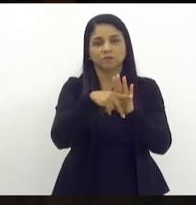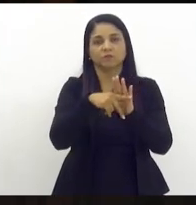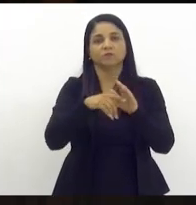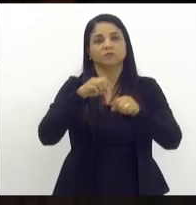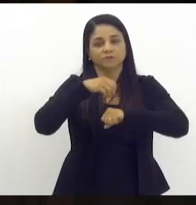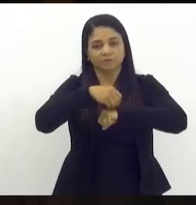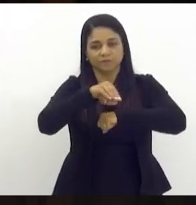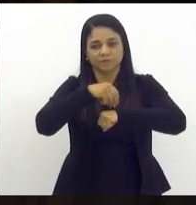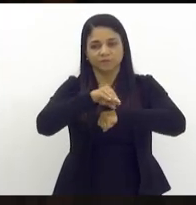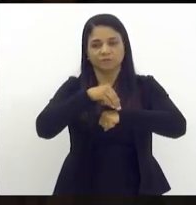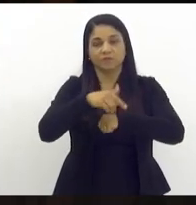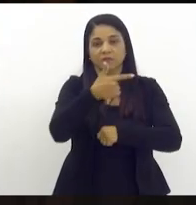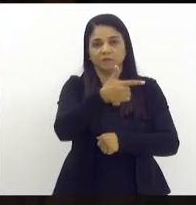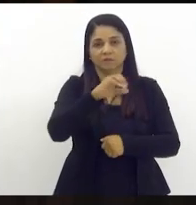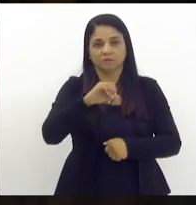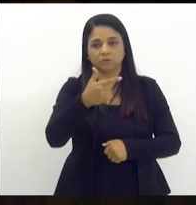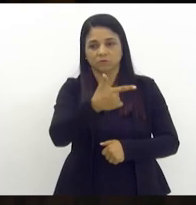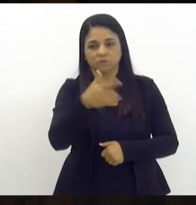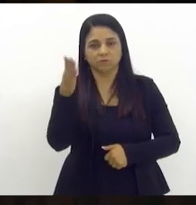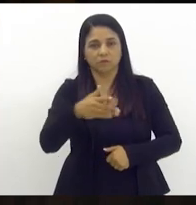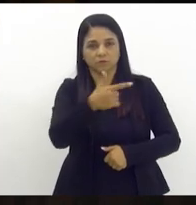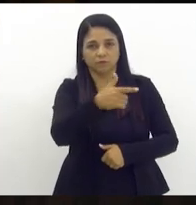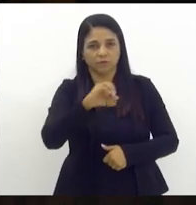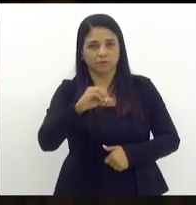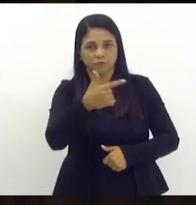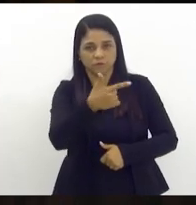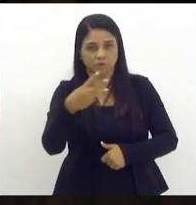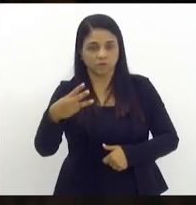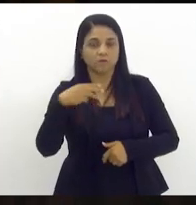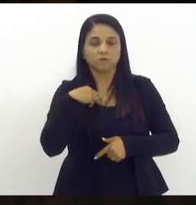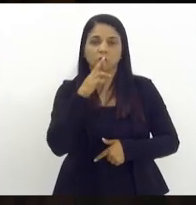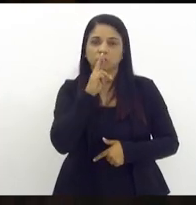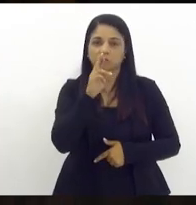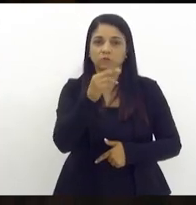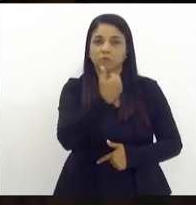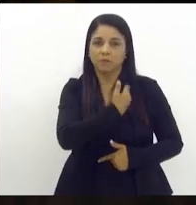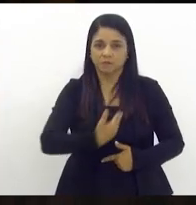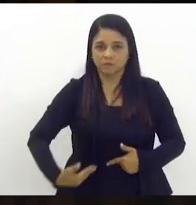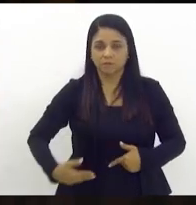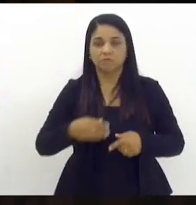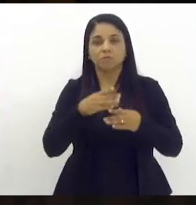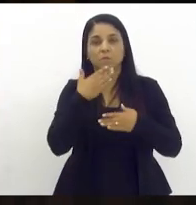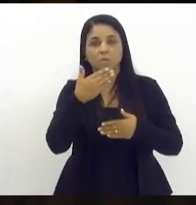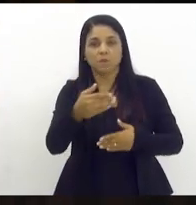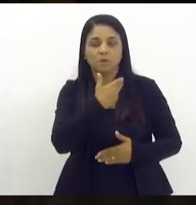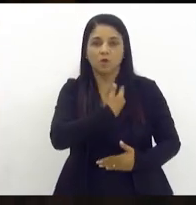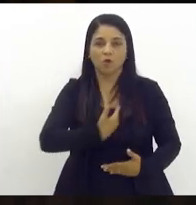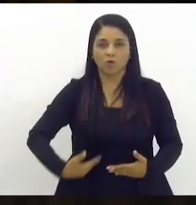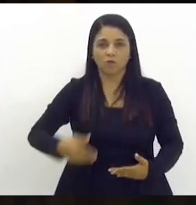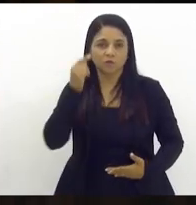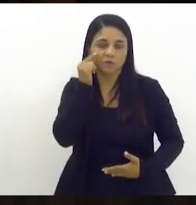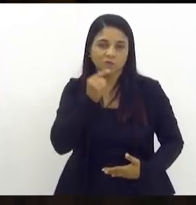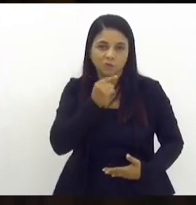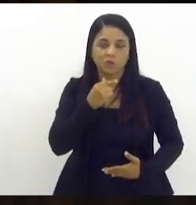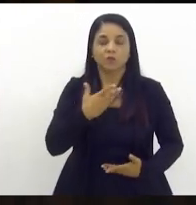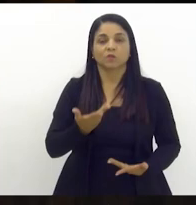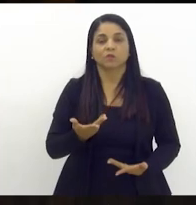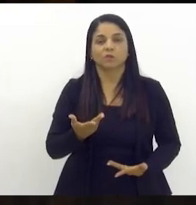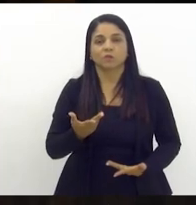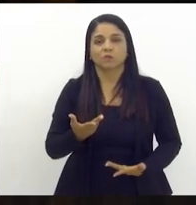indicação legislativa 102/2023, de autoria do deputado Rodrigo Bacelar, que solicita ao excelentíssimo senhor governador